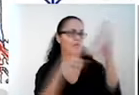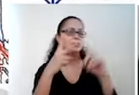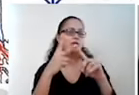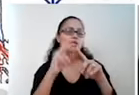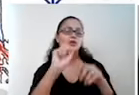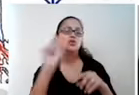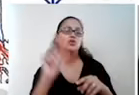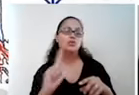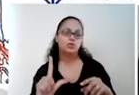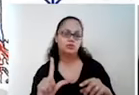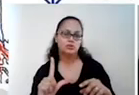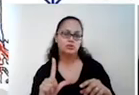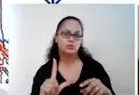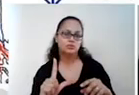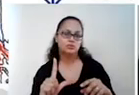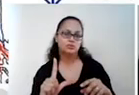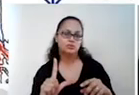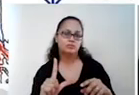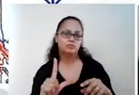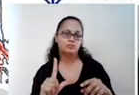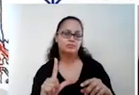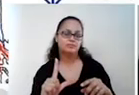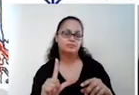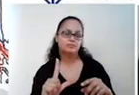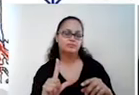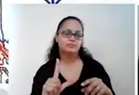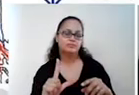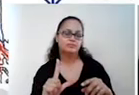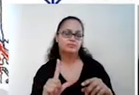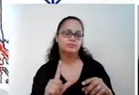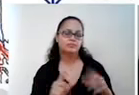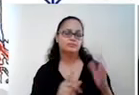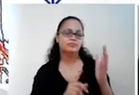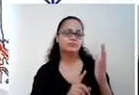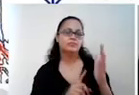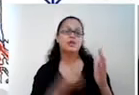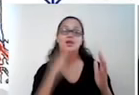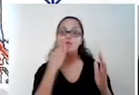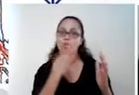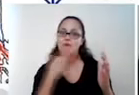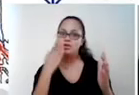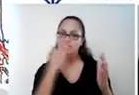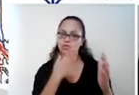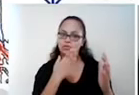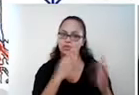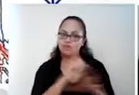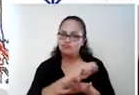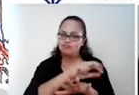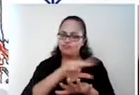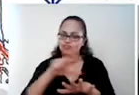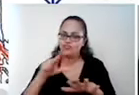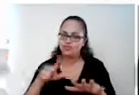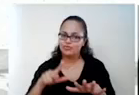que transporta uma solução rica em açúcar para as diversas partes da planta.